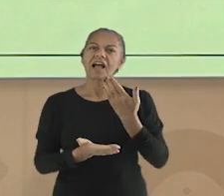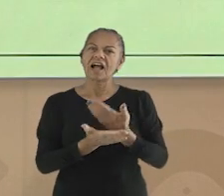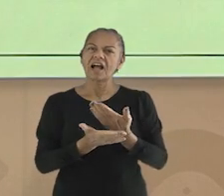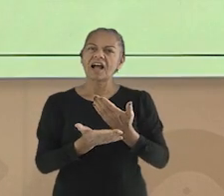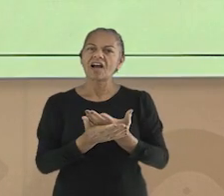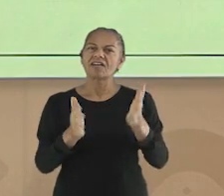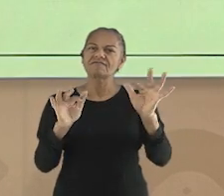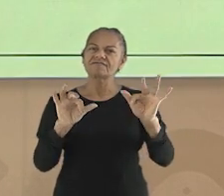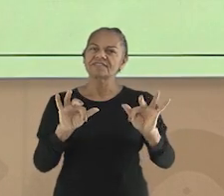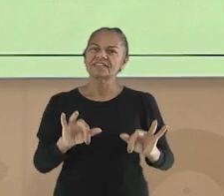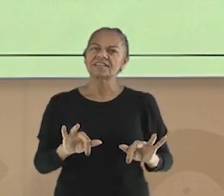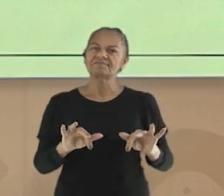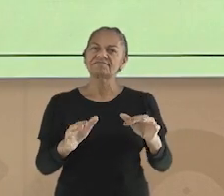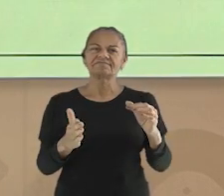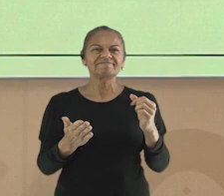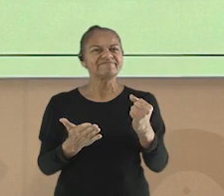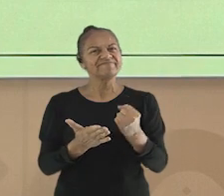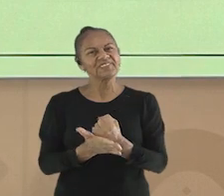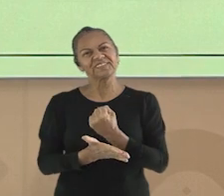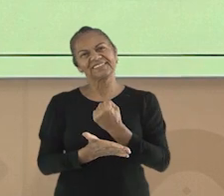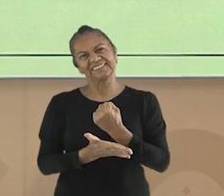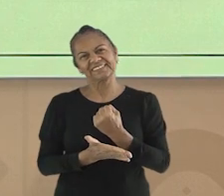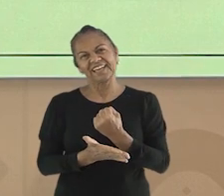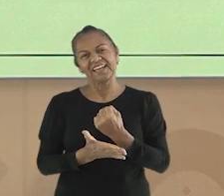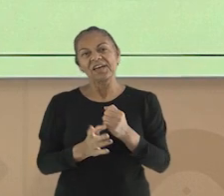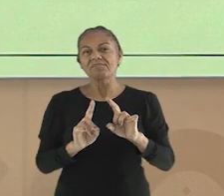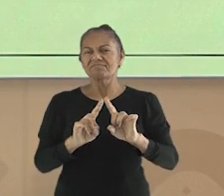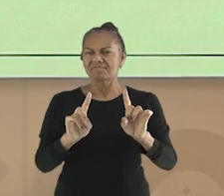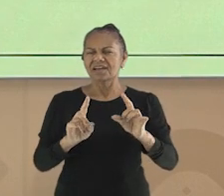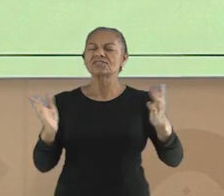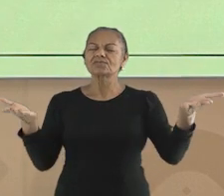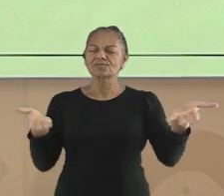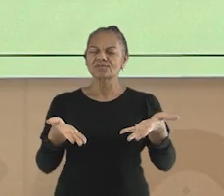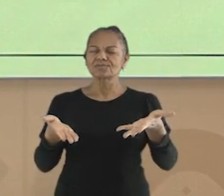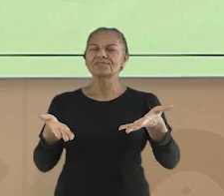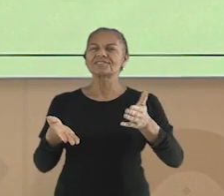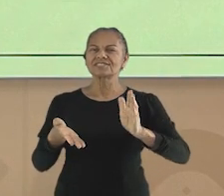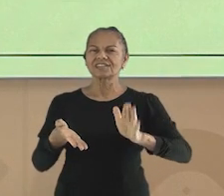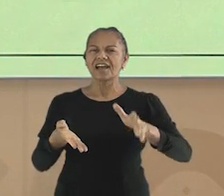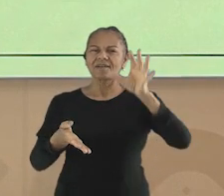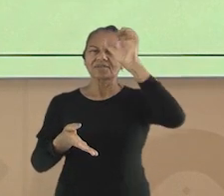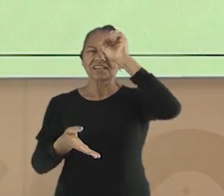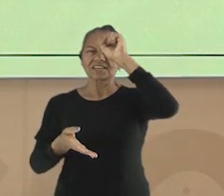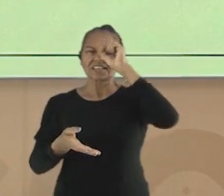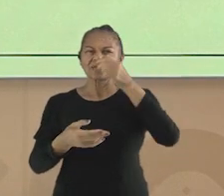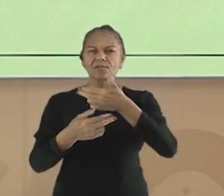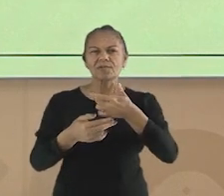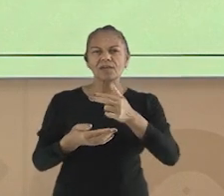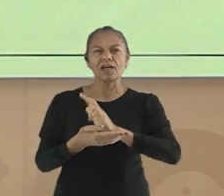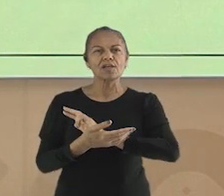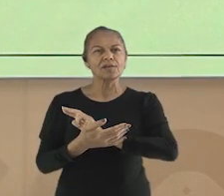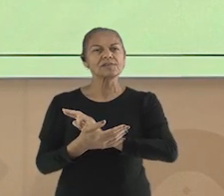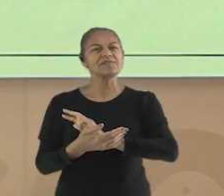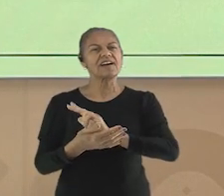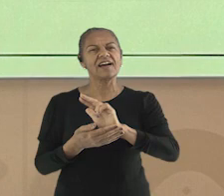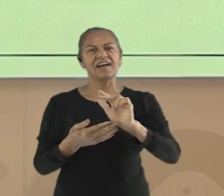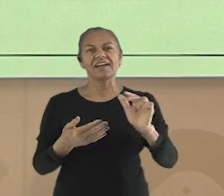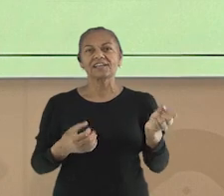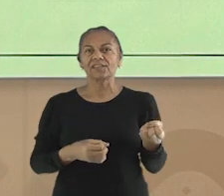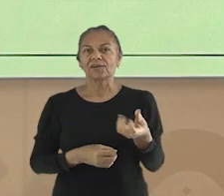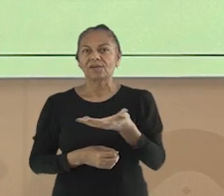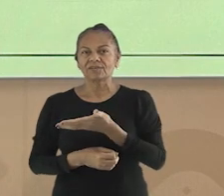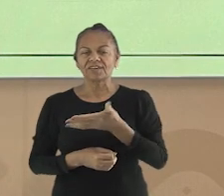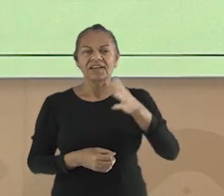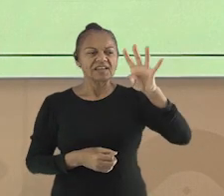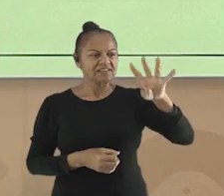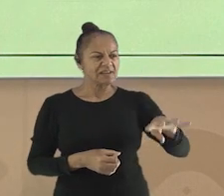pena, mas a nossa aula está acabando. E hoje nós aprendemos muitas coisas novas, não é mesmo? Nós aprendemos o que